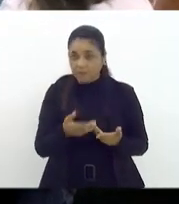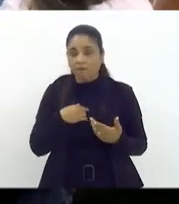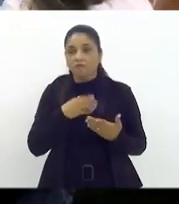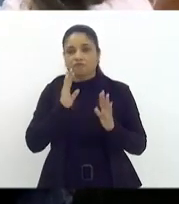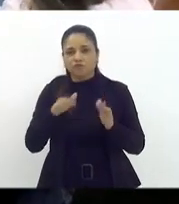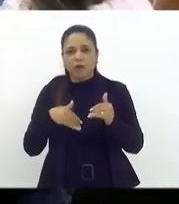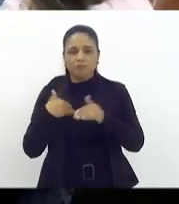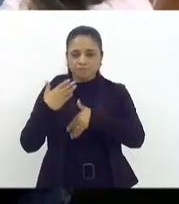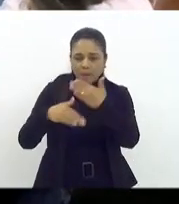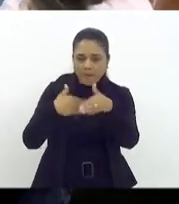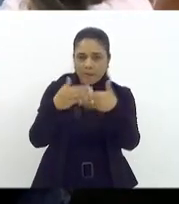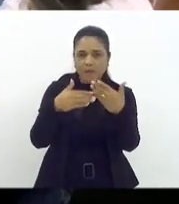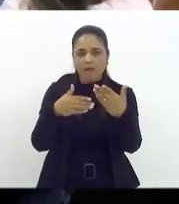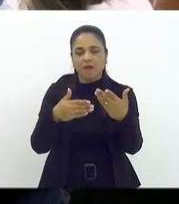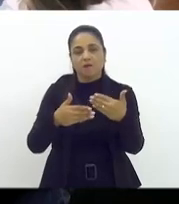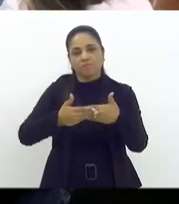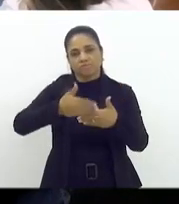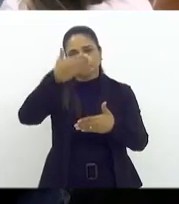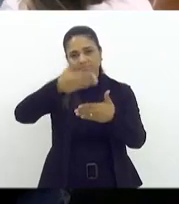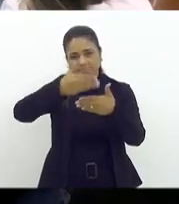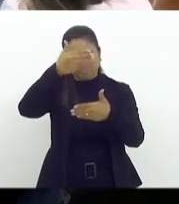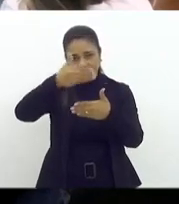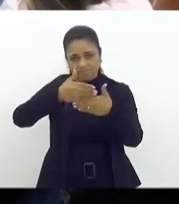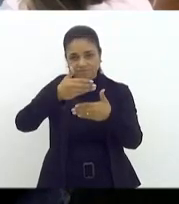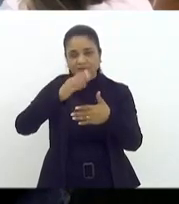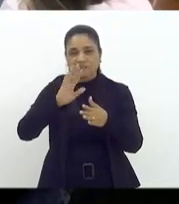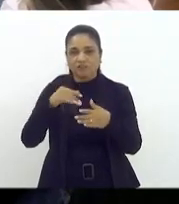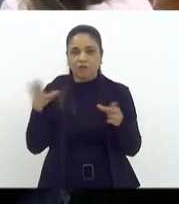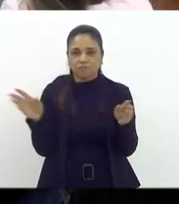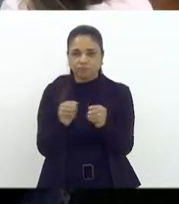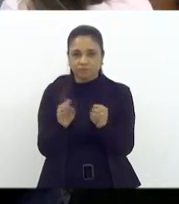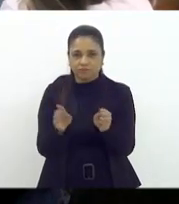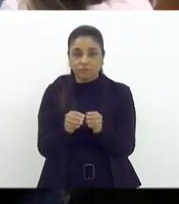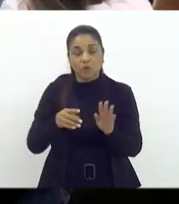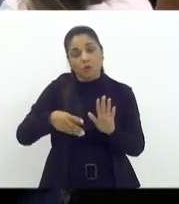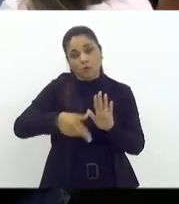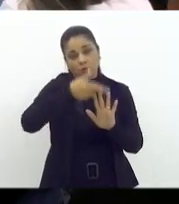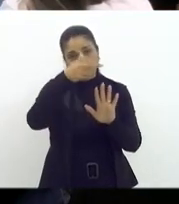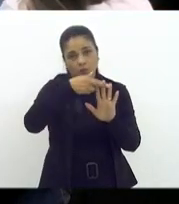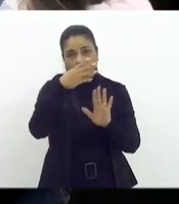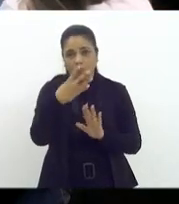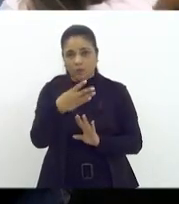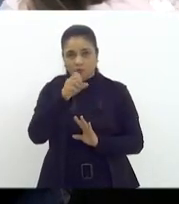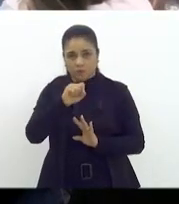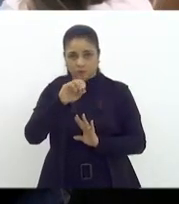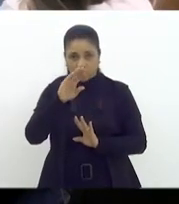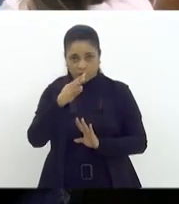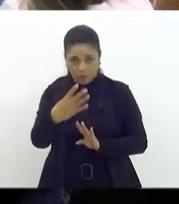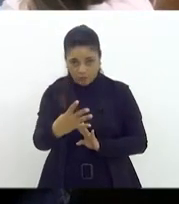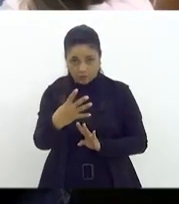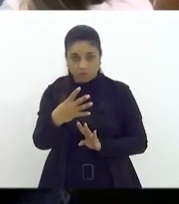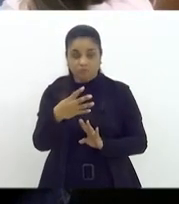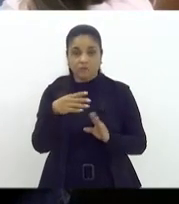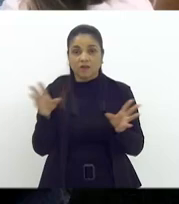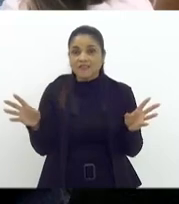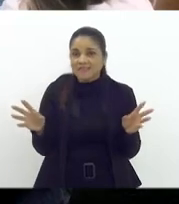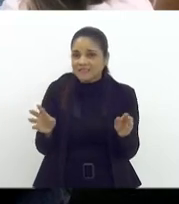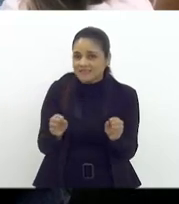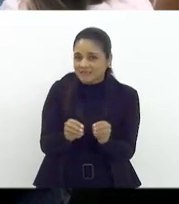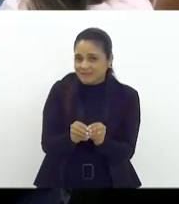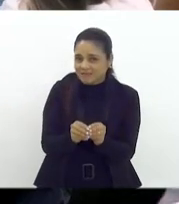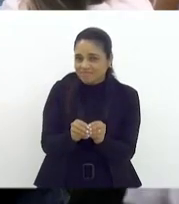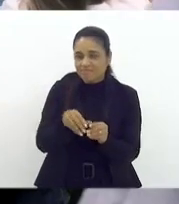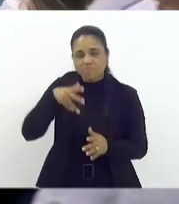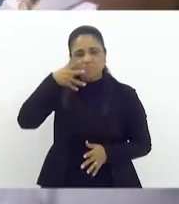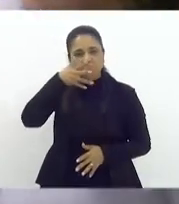devidamente abordados na resolução 484 e eu queria encerrar a minha